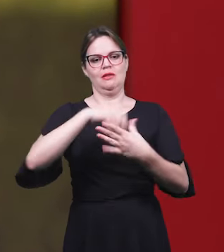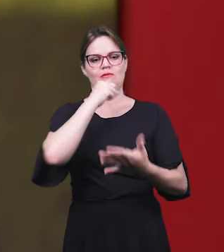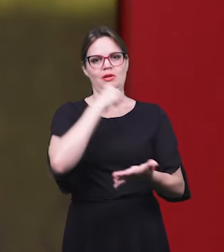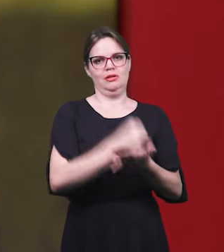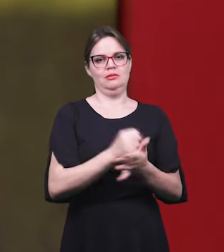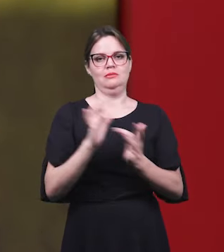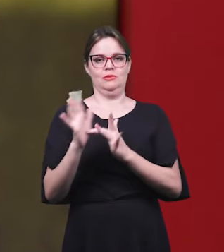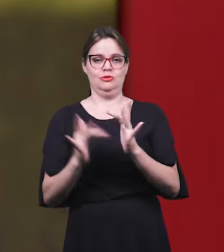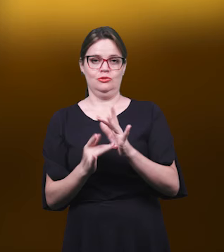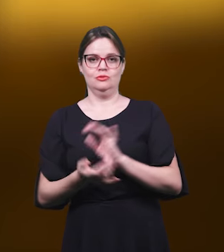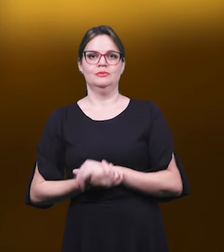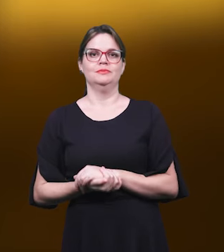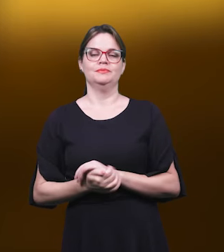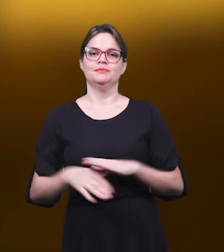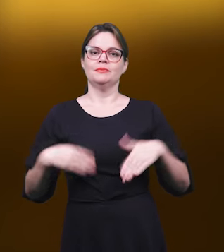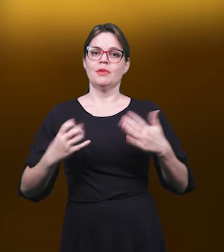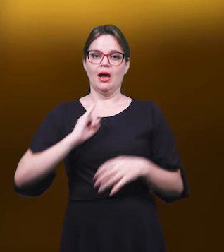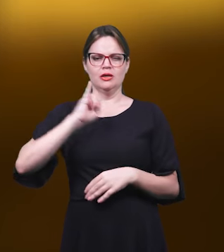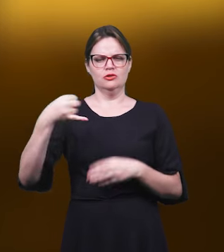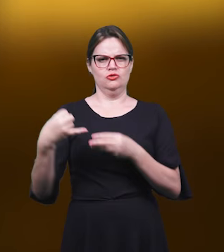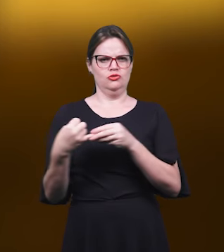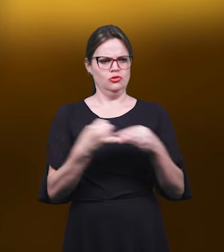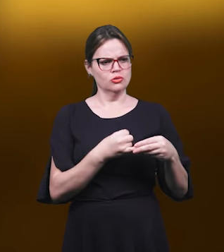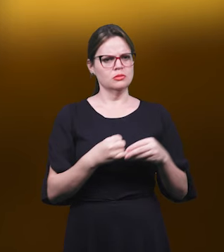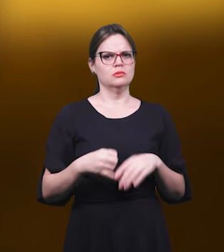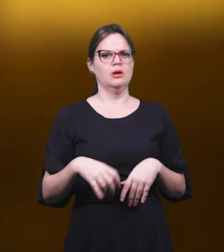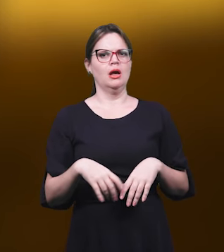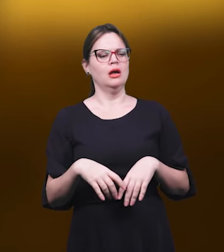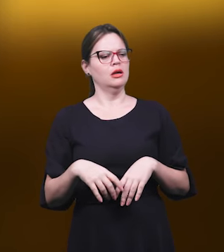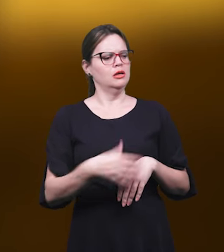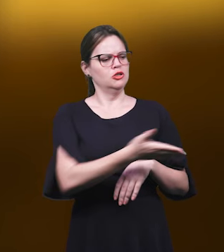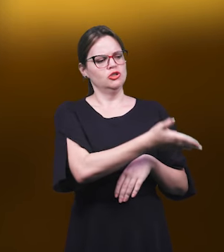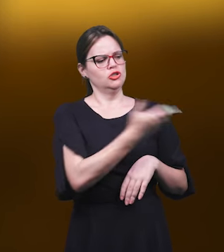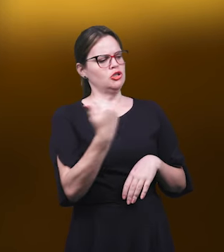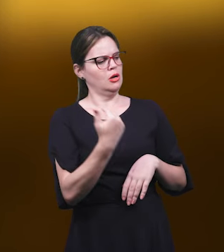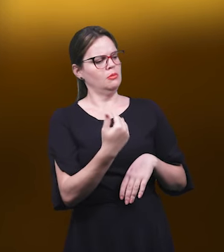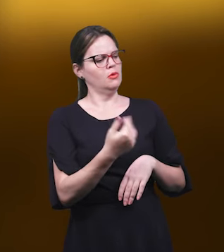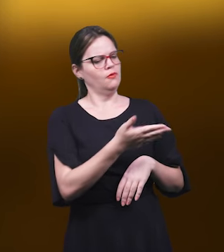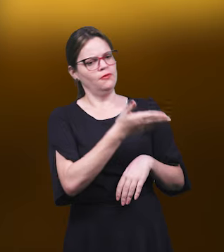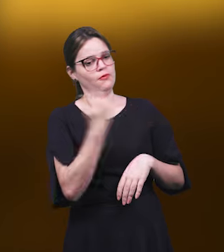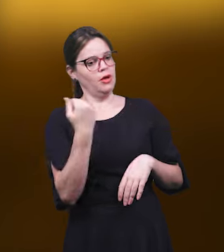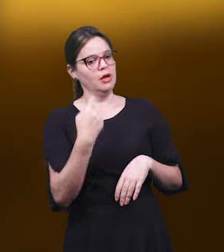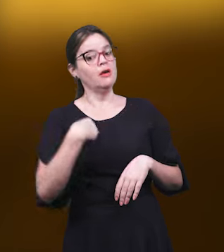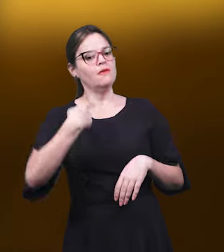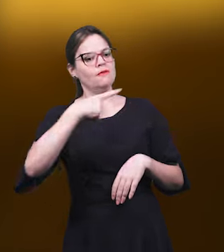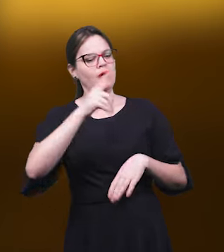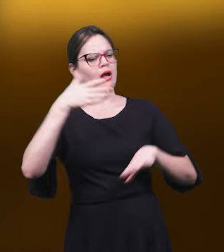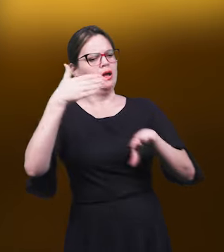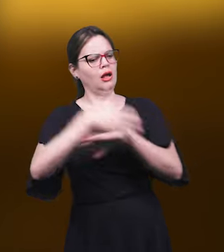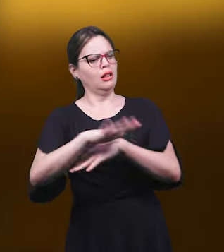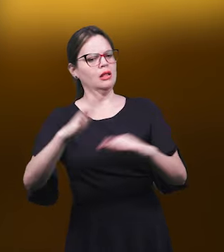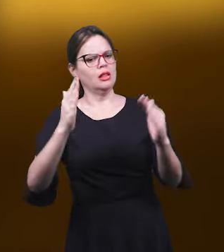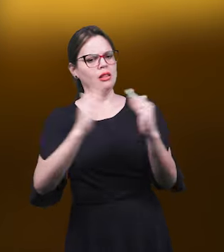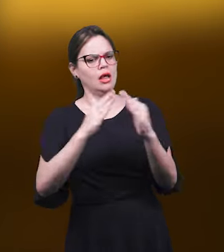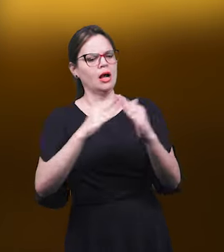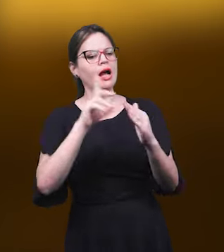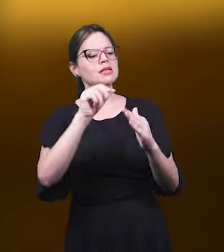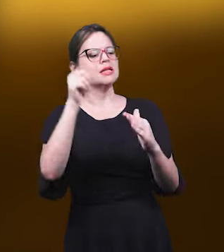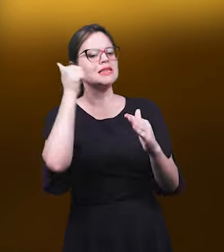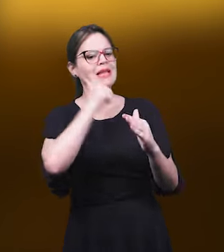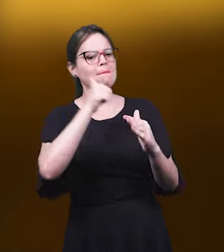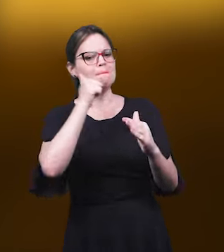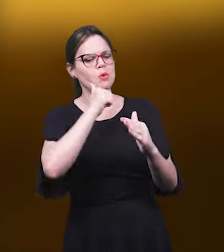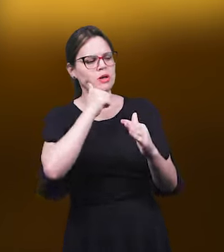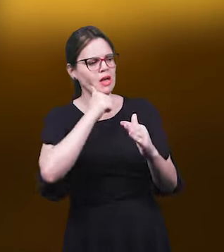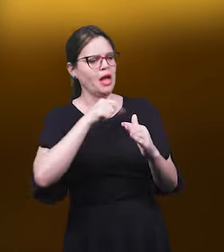verso 22 do livro de Josué. Josué, porém, disse aos 2 homens que tinham espiado a terra: entrai na casa da mulher e